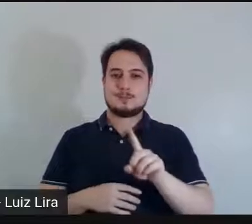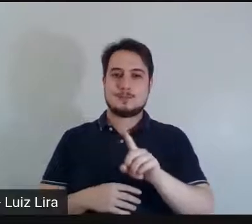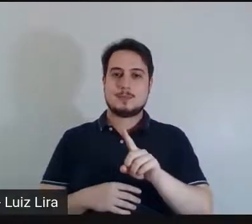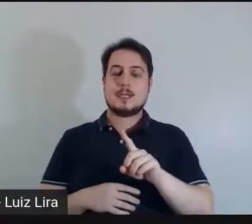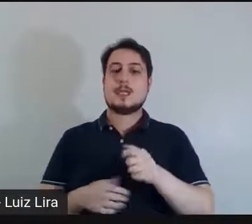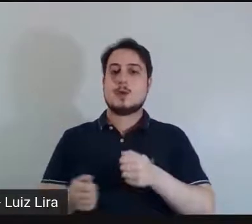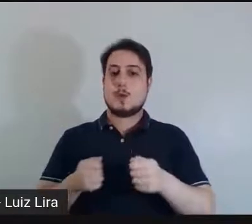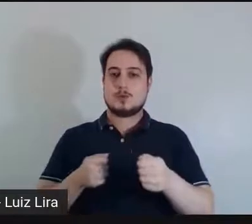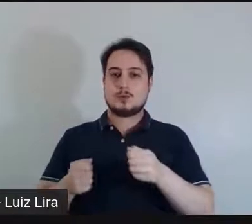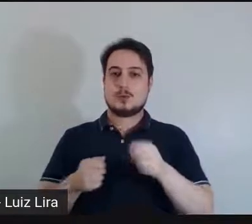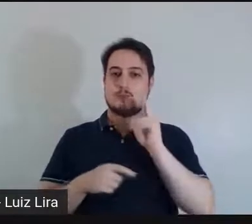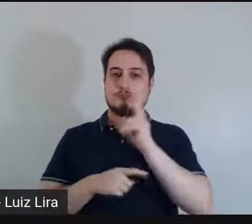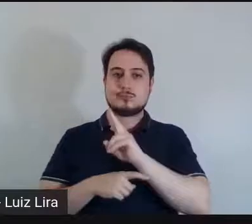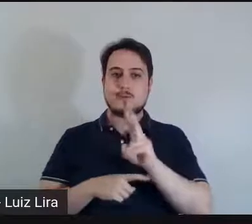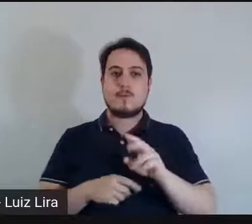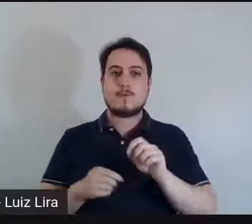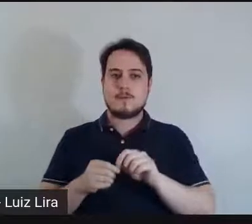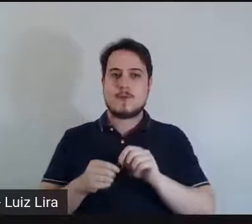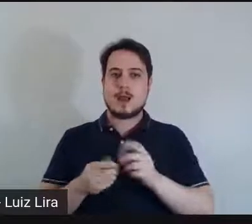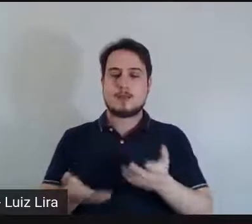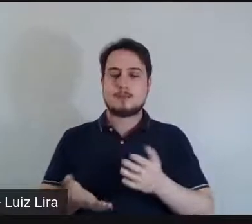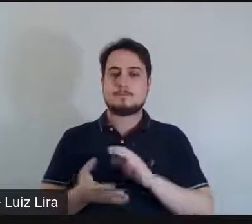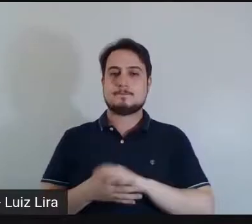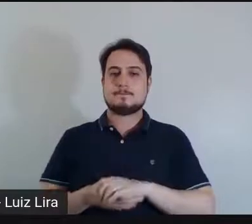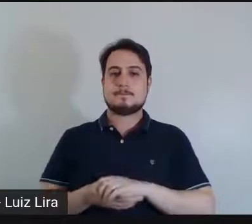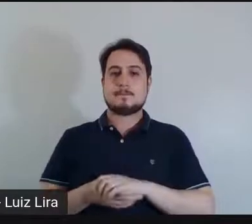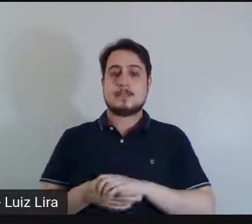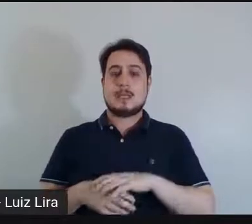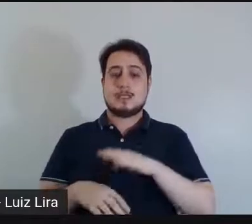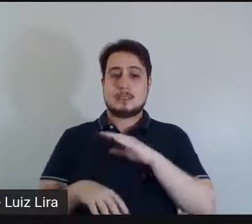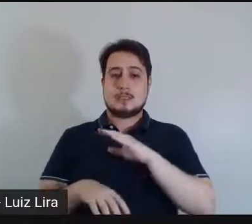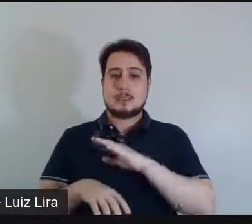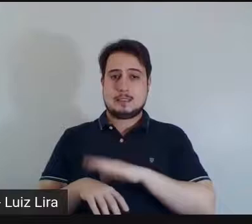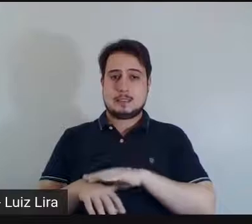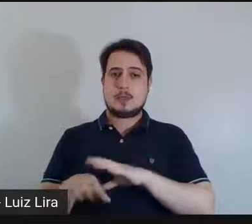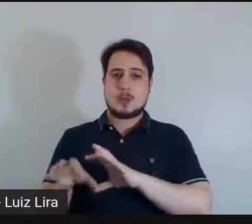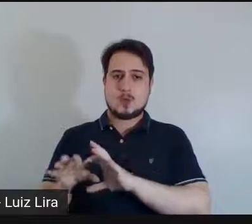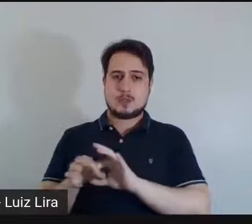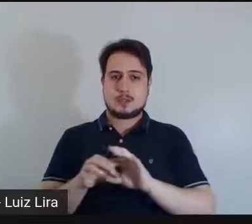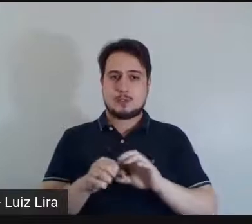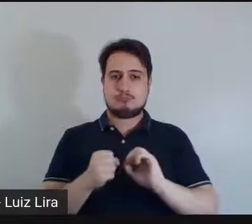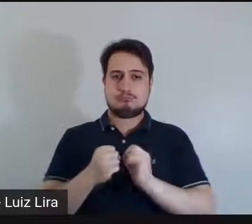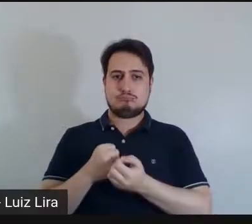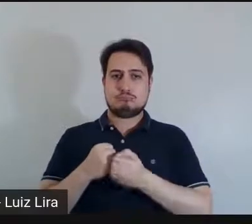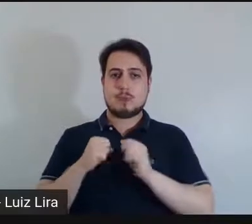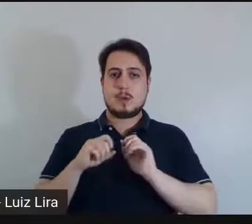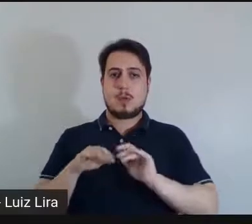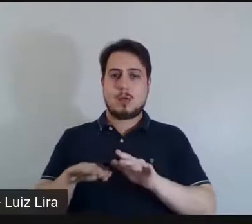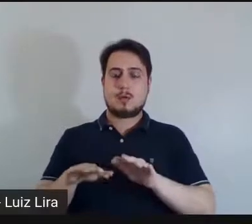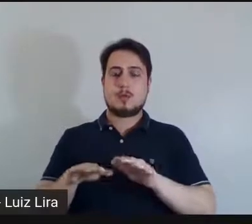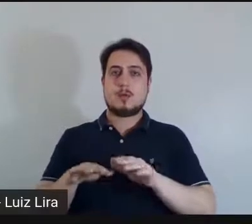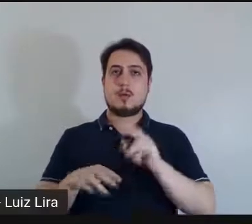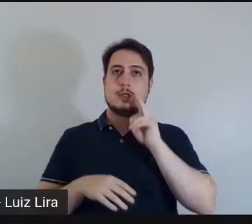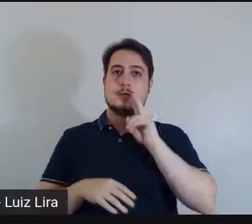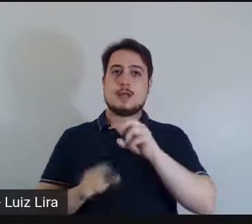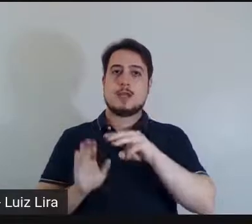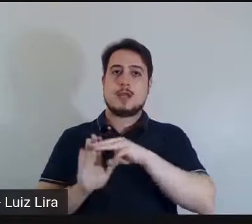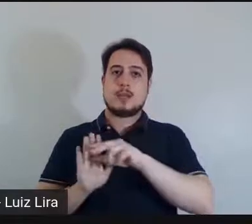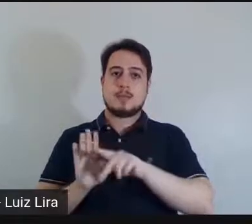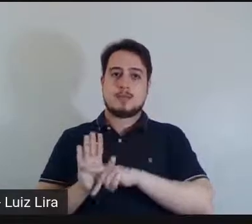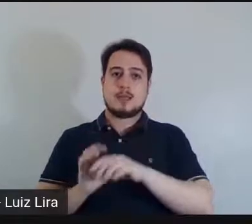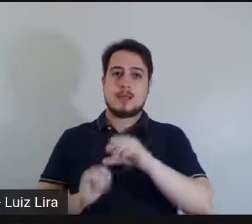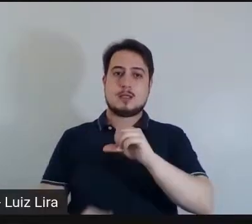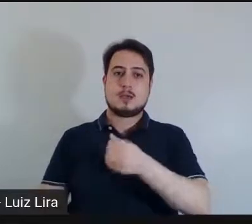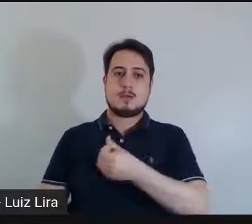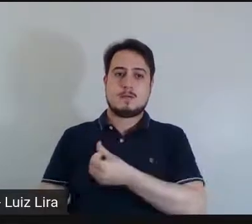controle, né? E, nesse contexto de pandemia, né, quando a gente analisa a MP 966, a qual,